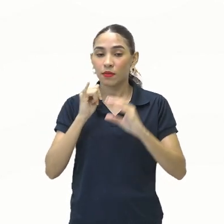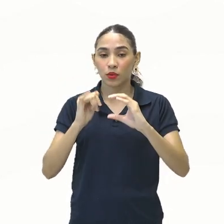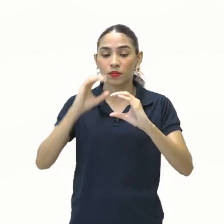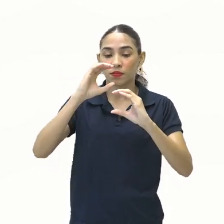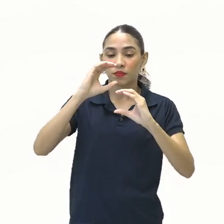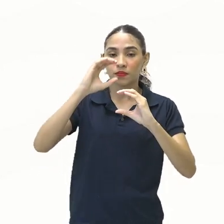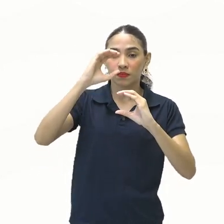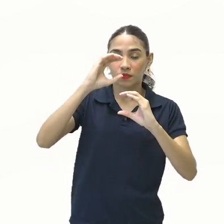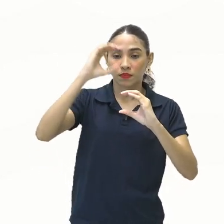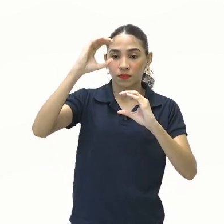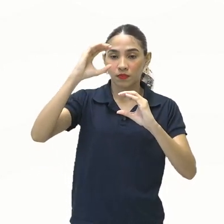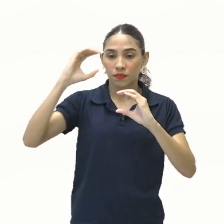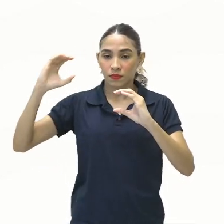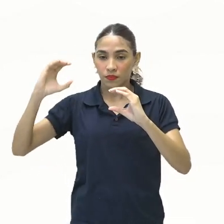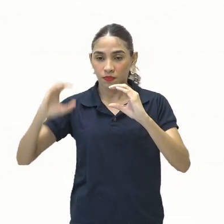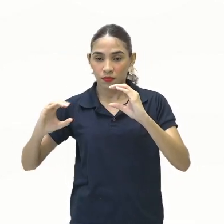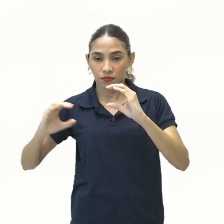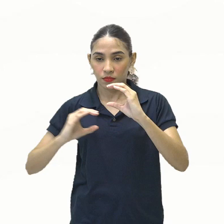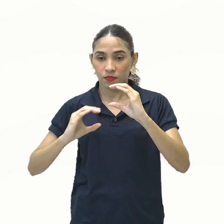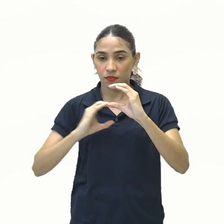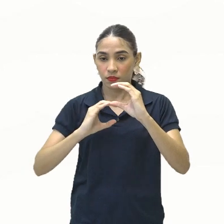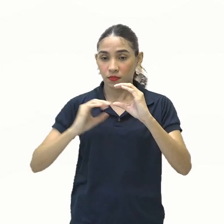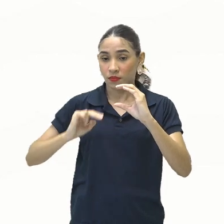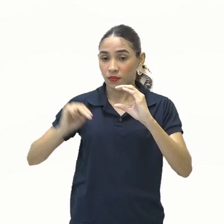carbono, nitrogênio, então ela é